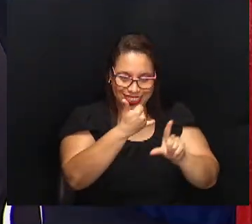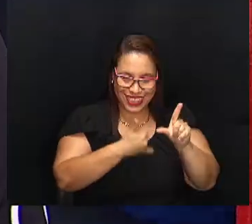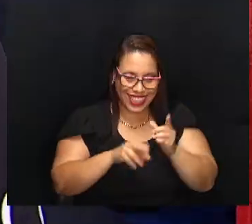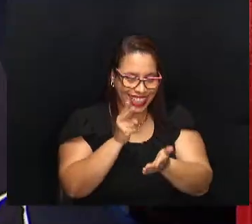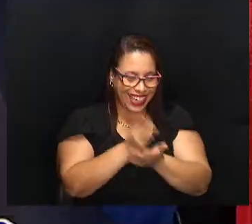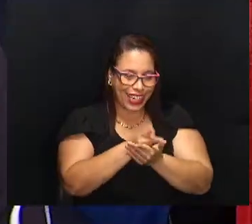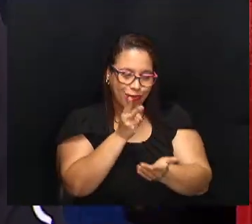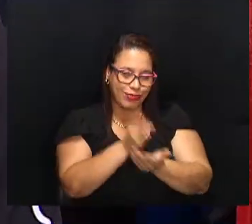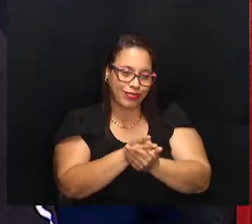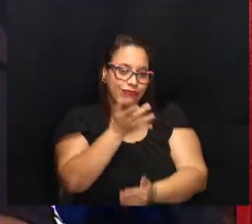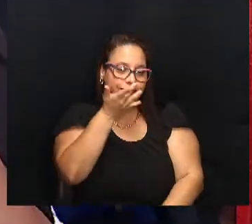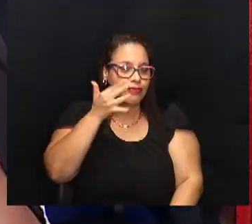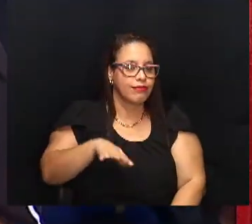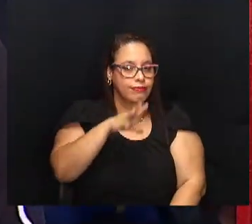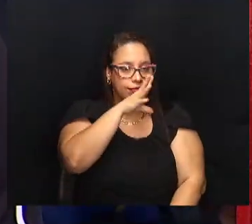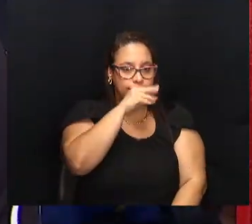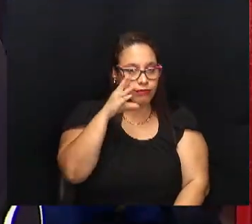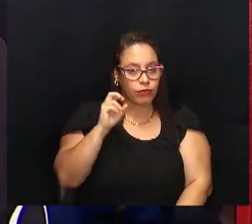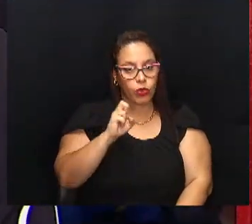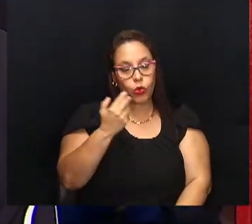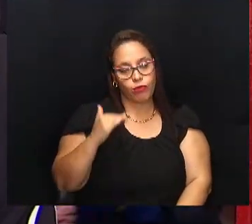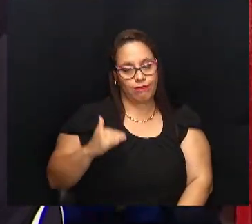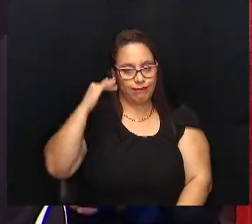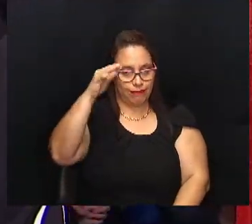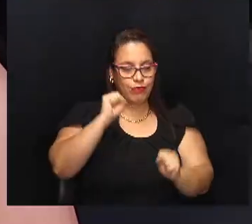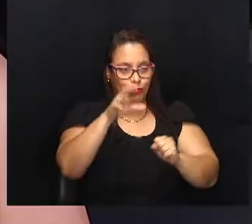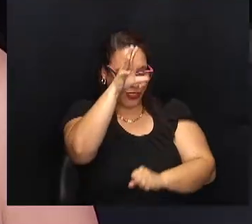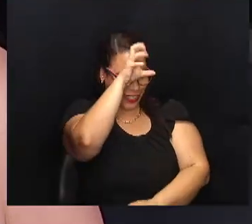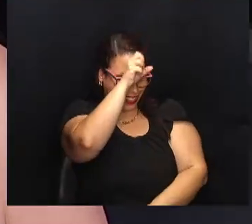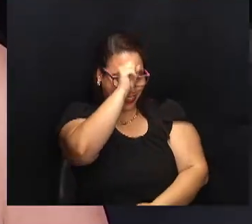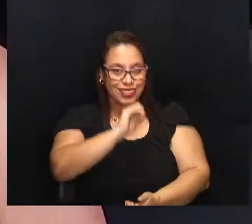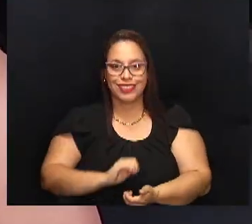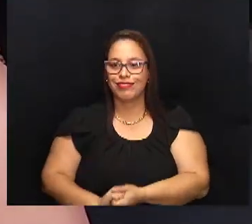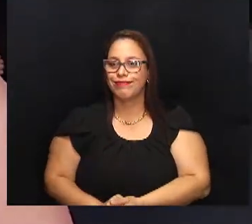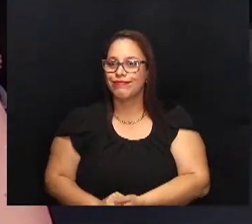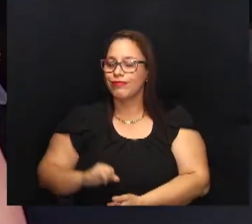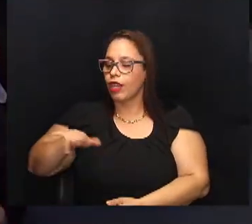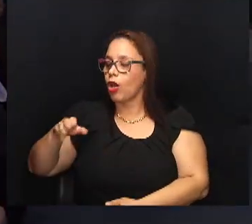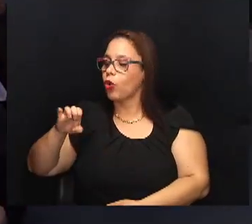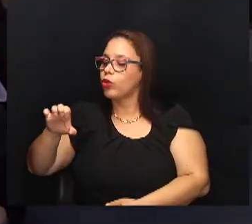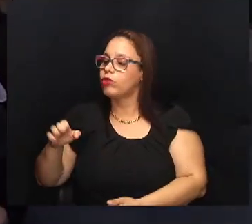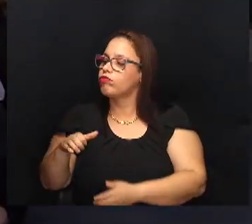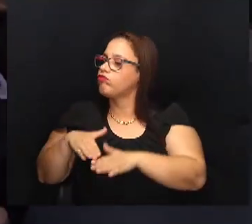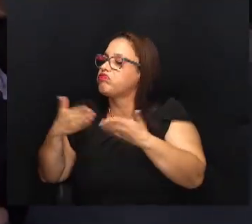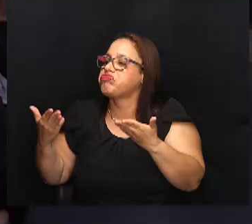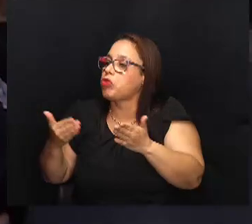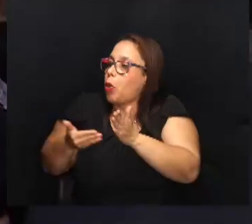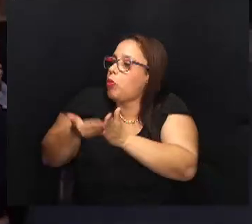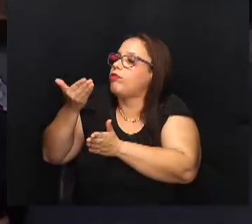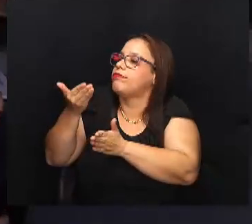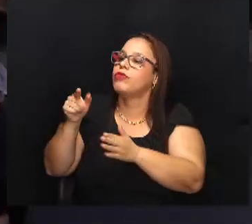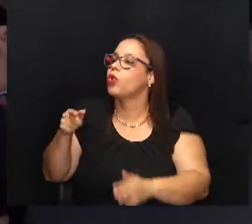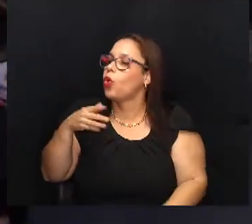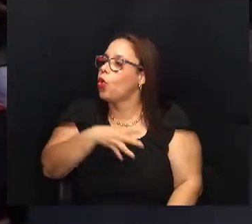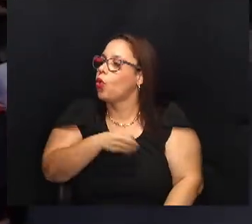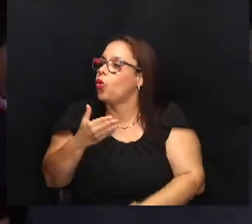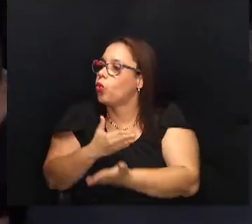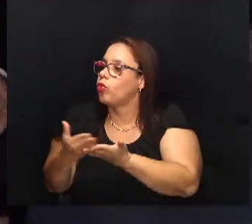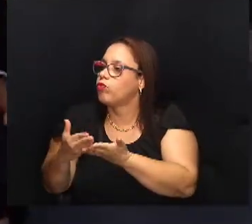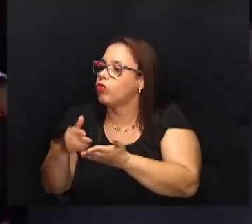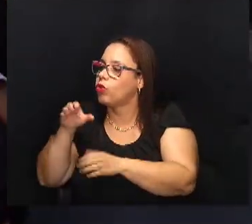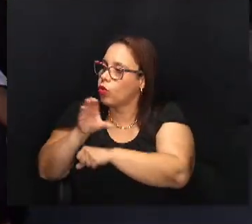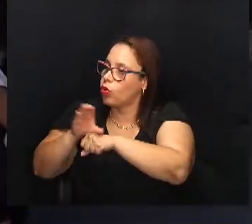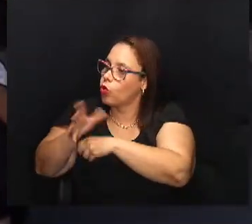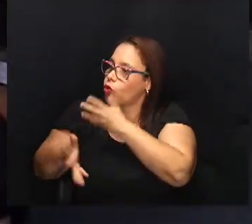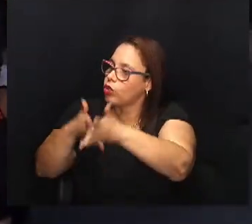lúdicas, que toda criança, adolescente ou até adulto pode aprender. Joyce, qual foi o pontapé inicial para o seu filho começar aqui no curso